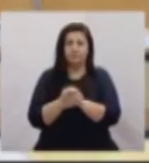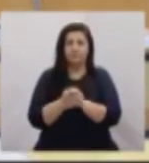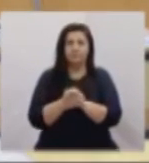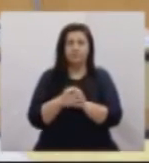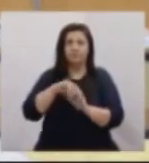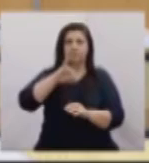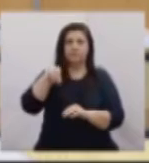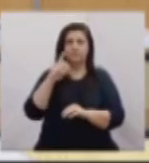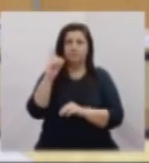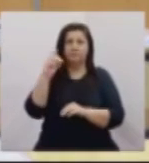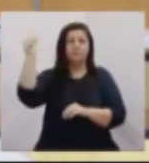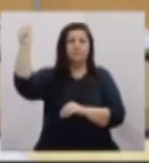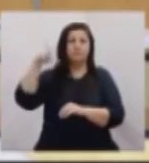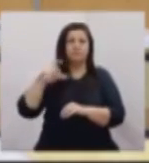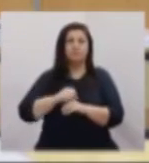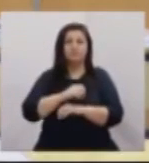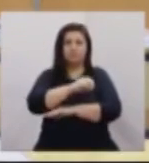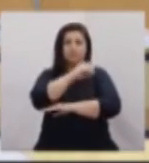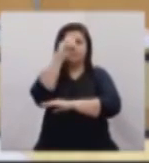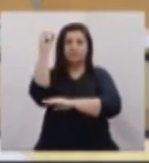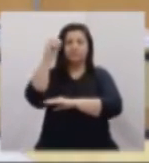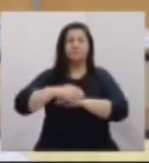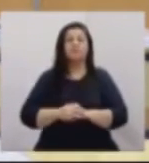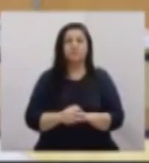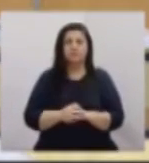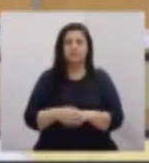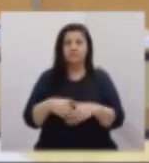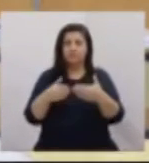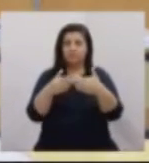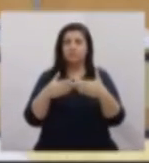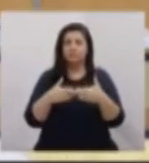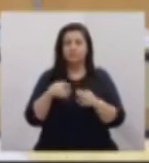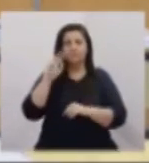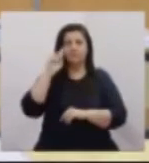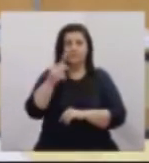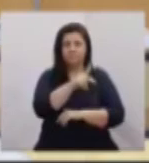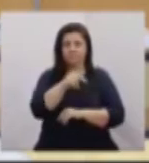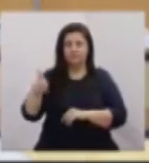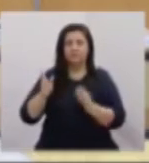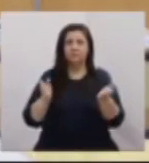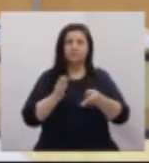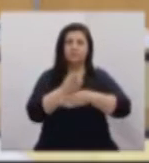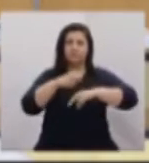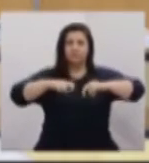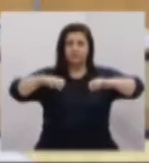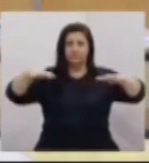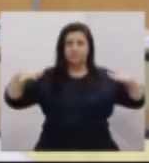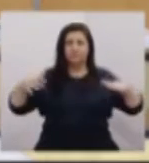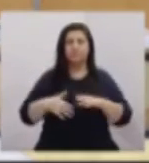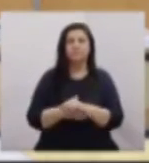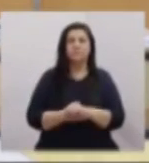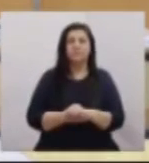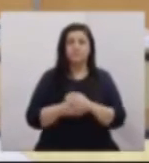Sol Nascente, em Jacareí. Requeremos ao excelentíssimo senhor presidente dessa casa, ouvido e aprovado pelo egrégio